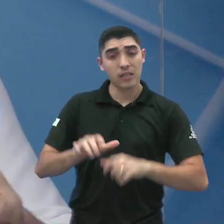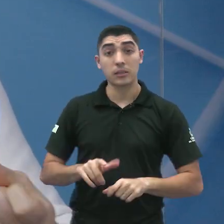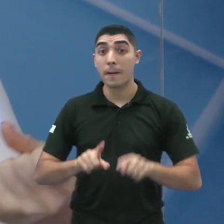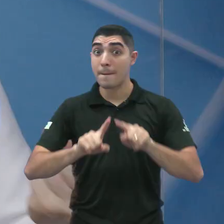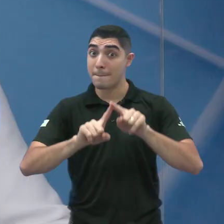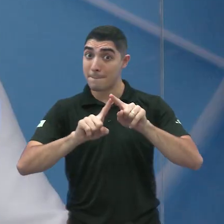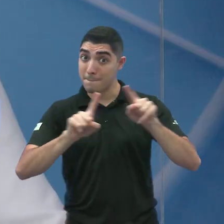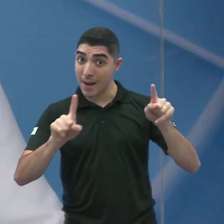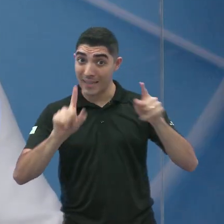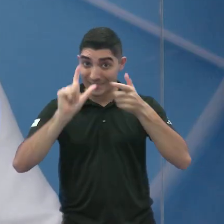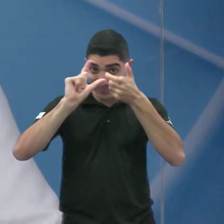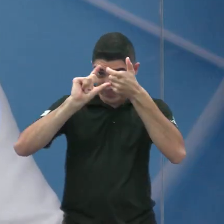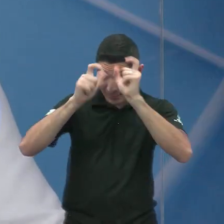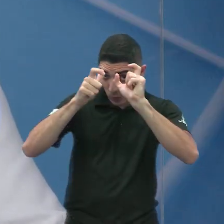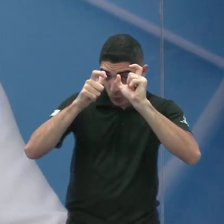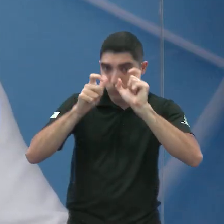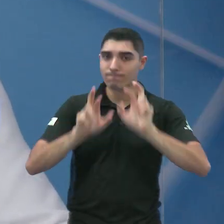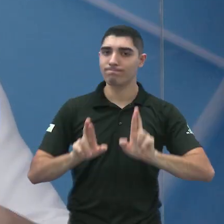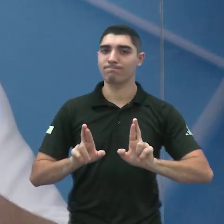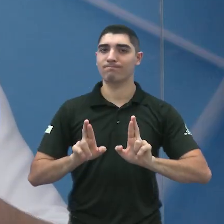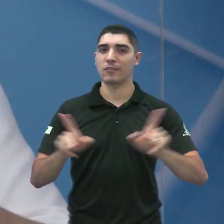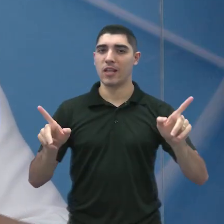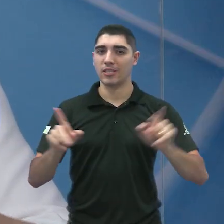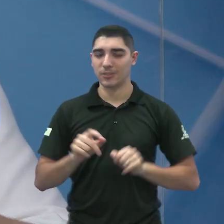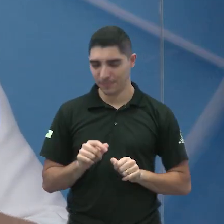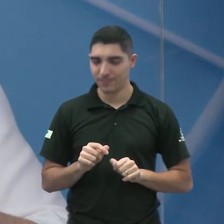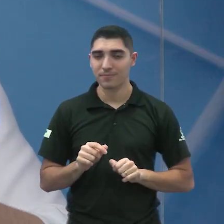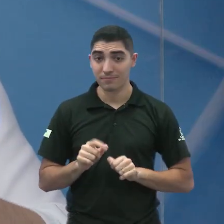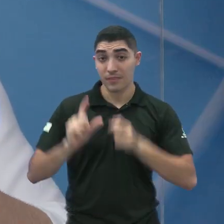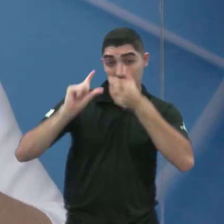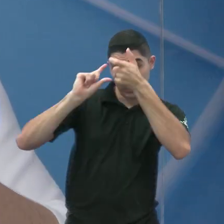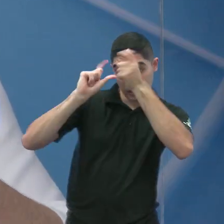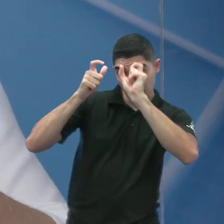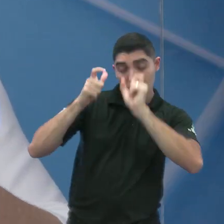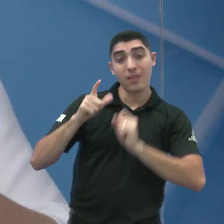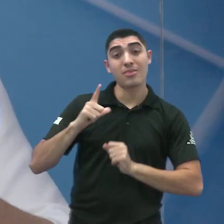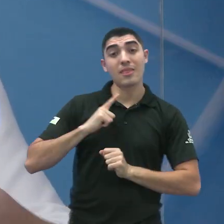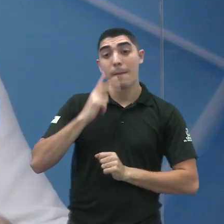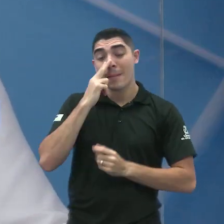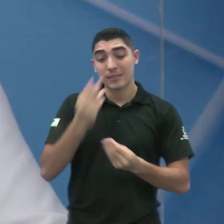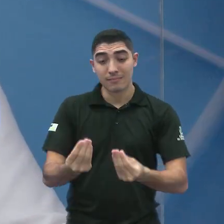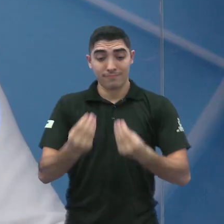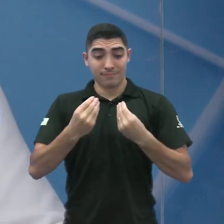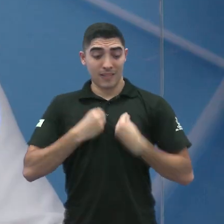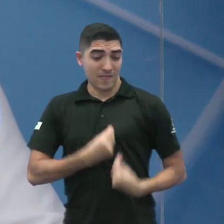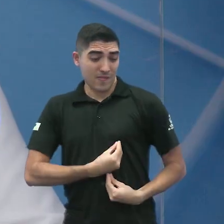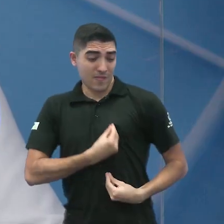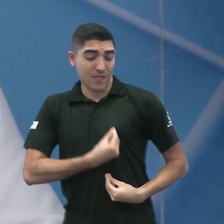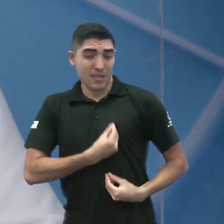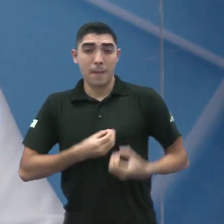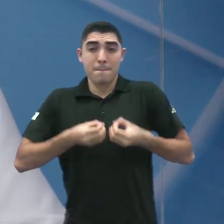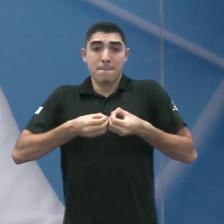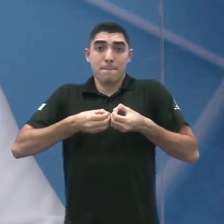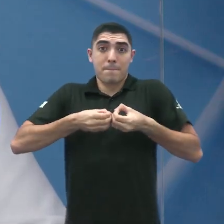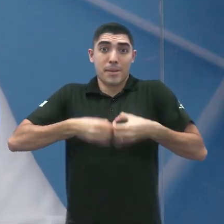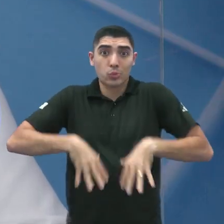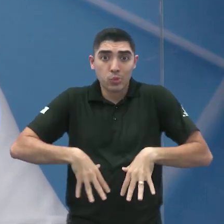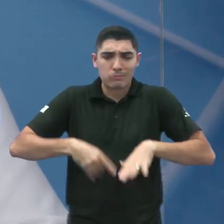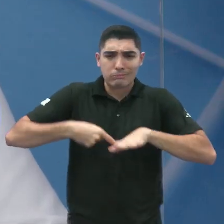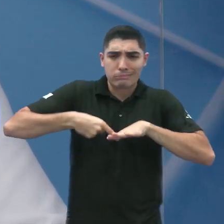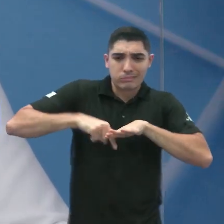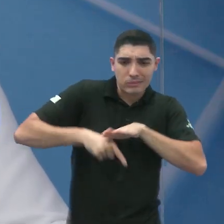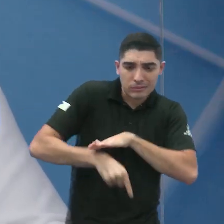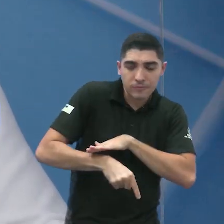Um transtorno é diferente. Um transtorno é muito quando tem um prejuízo muito grande associado a